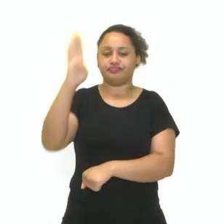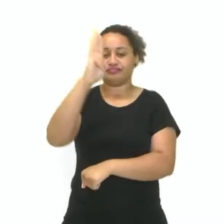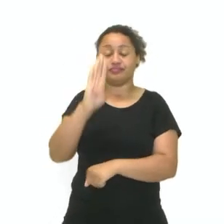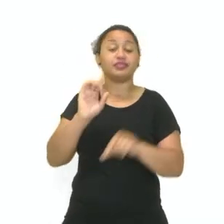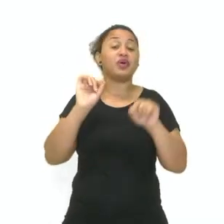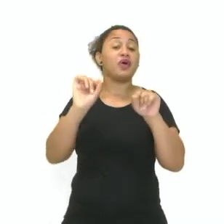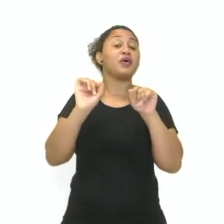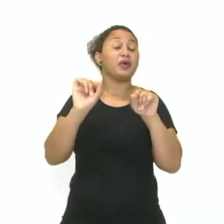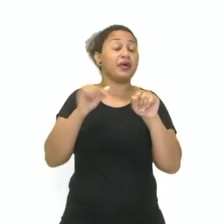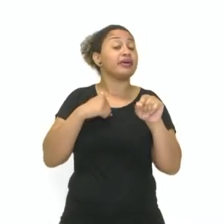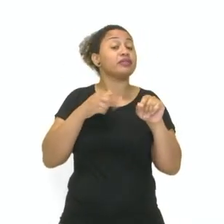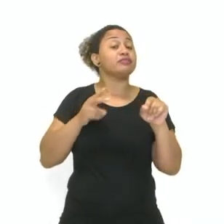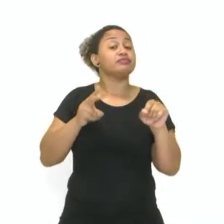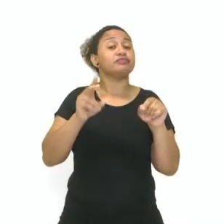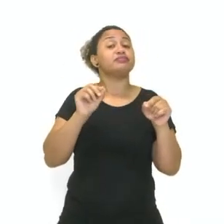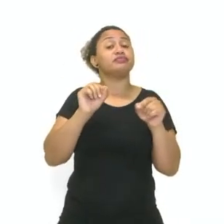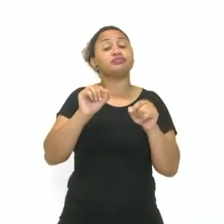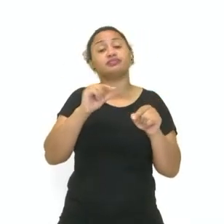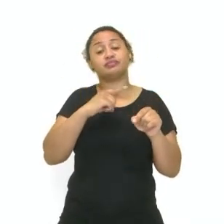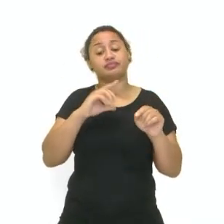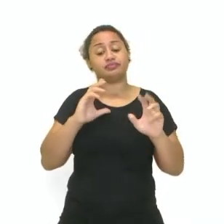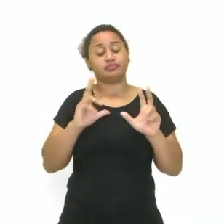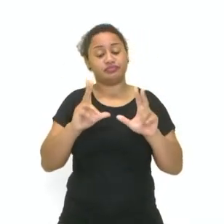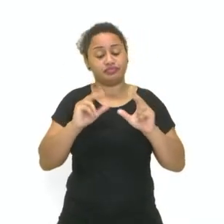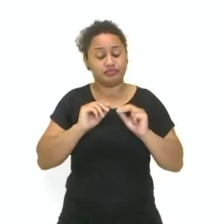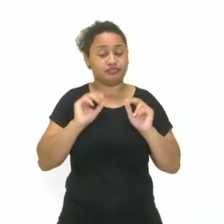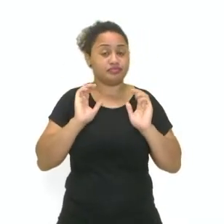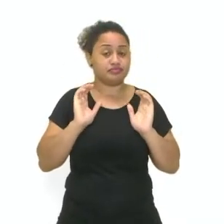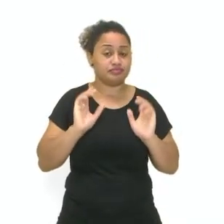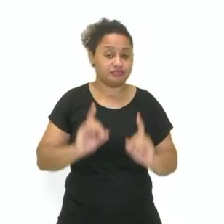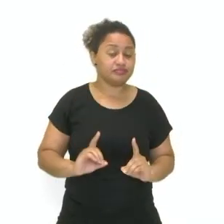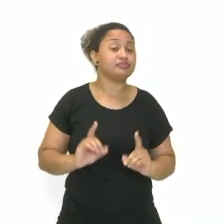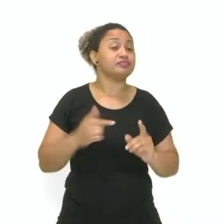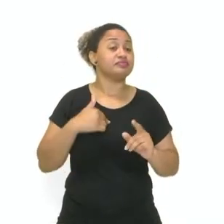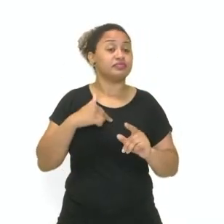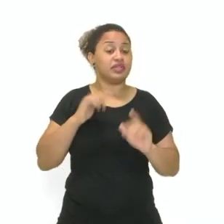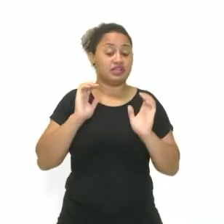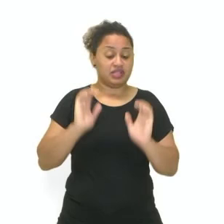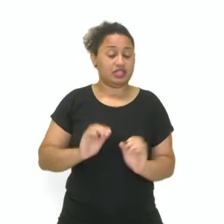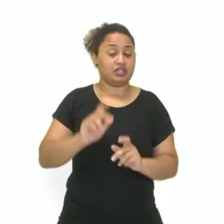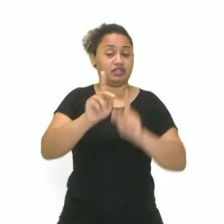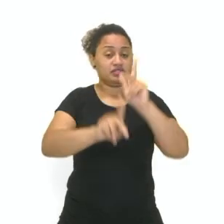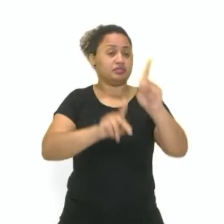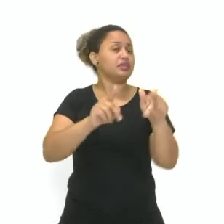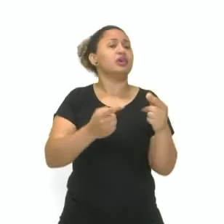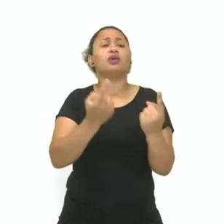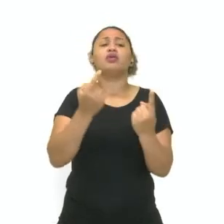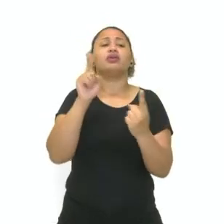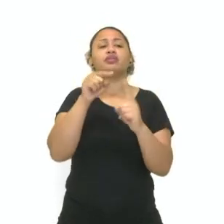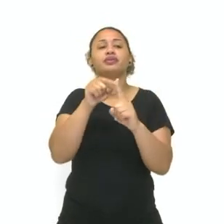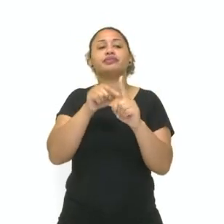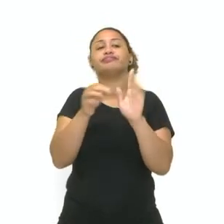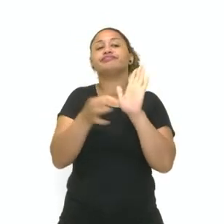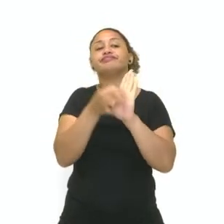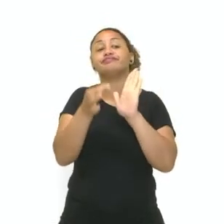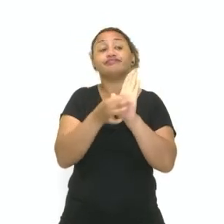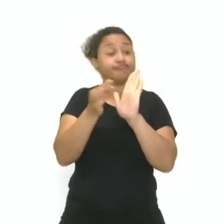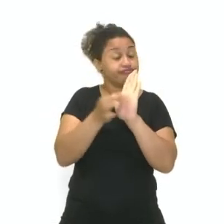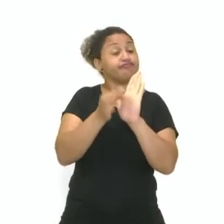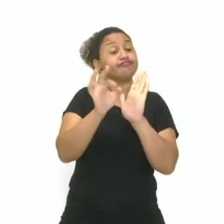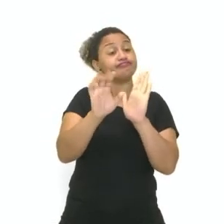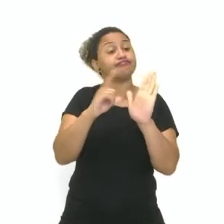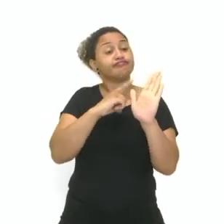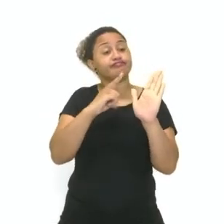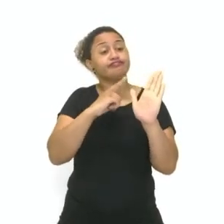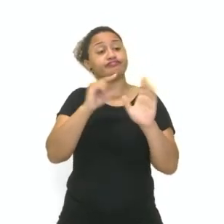garantir a dignidade e a cidadania da população. Então, é que tipo de argumento, prof? É um argumento por evidência